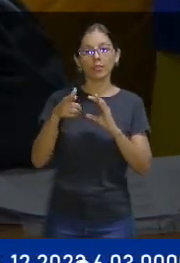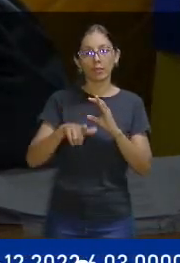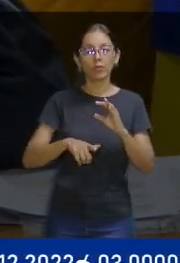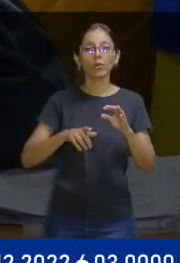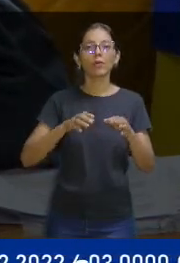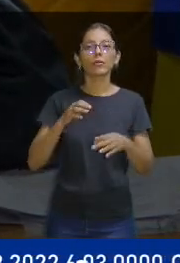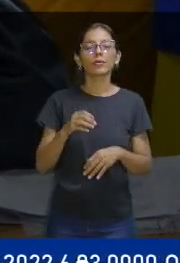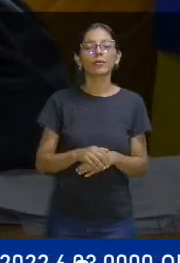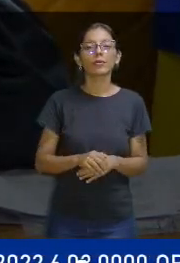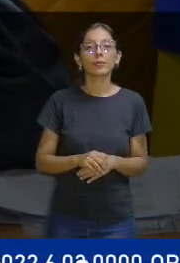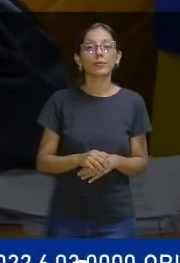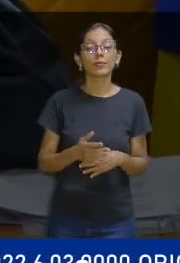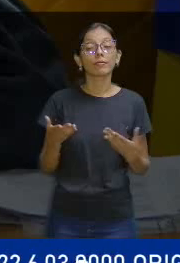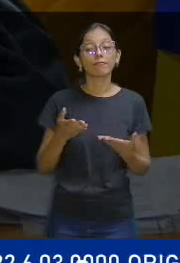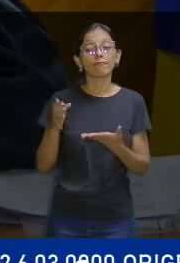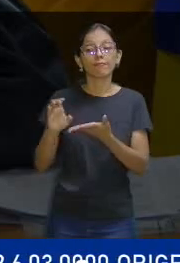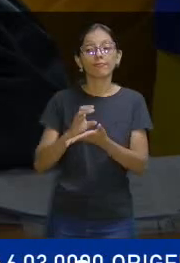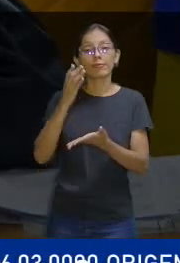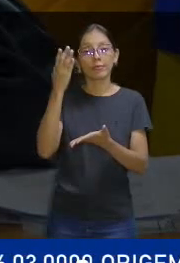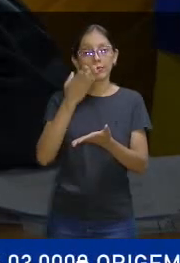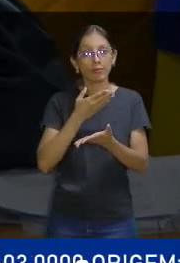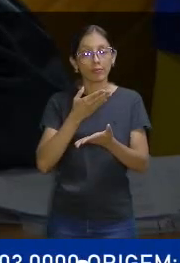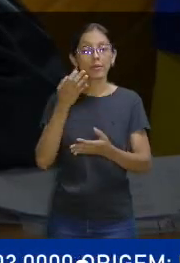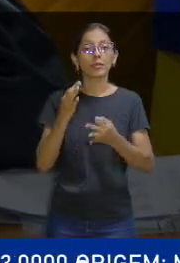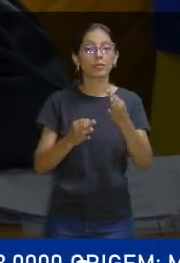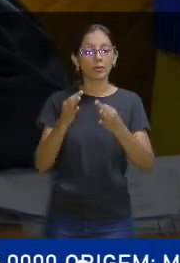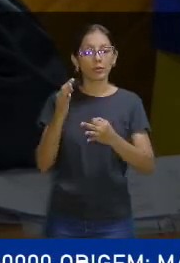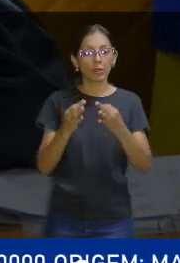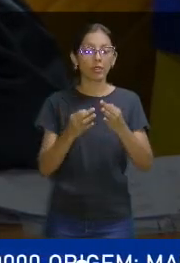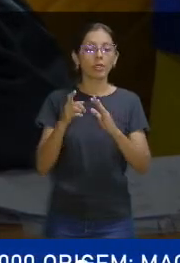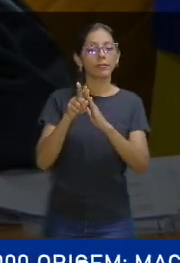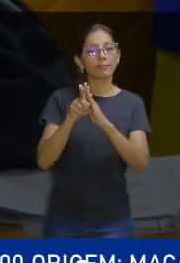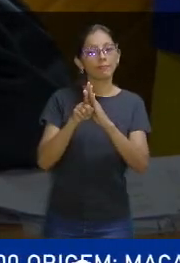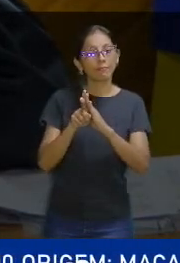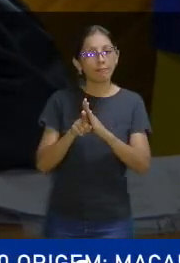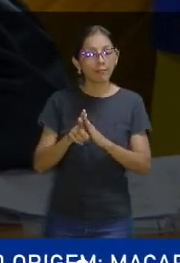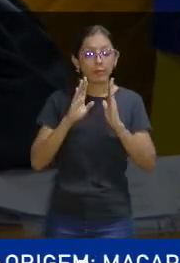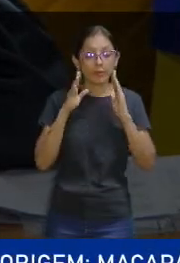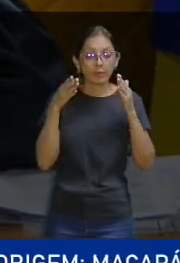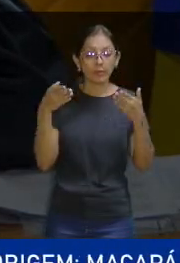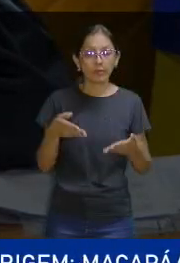contas, especificamente quanto às despesas com pessoal,